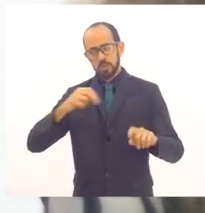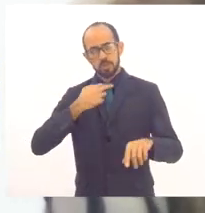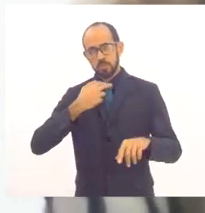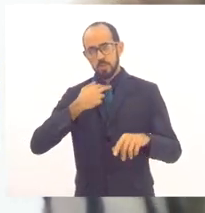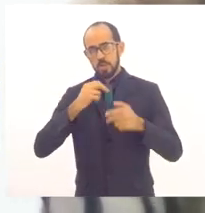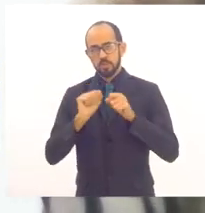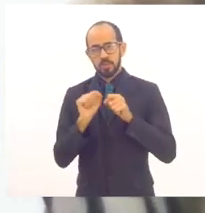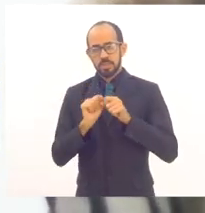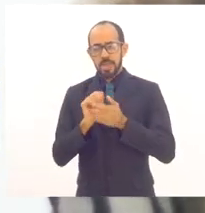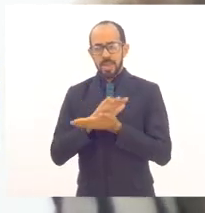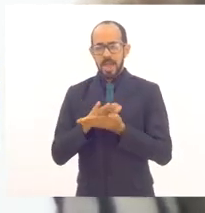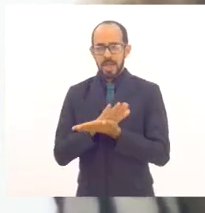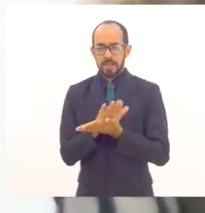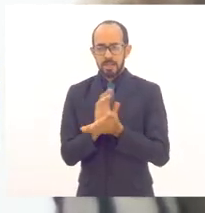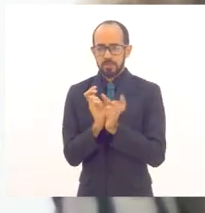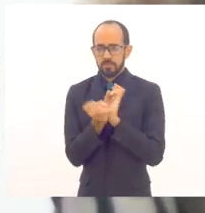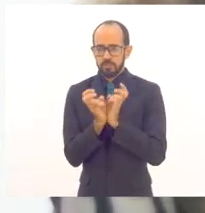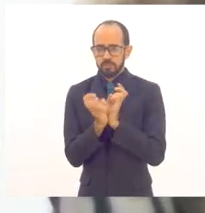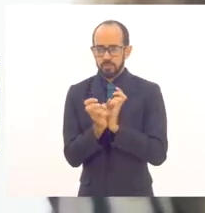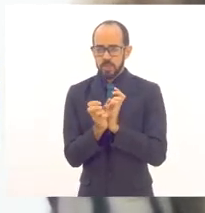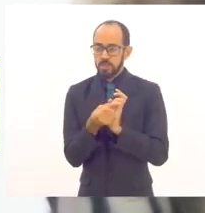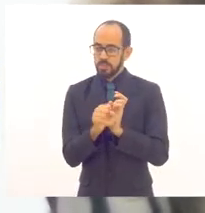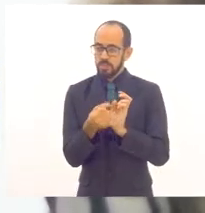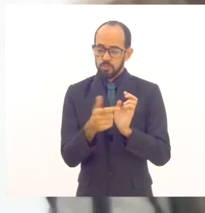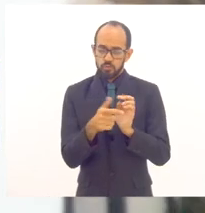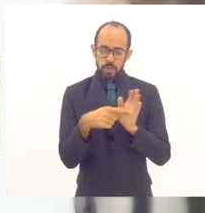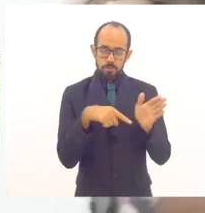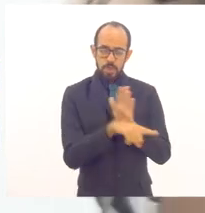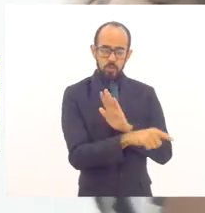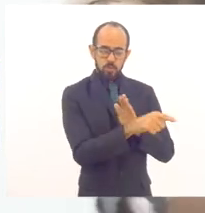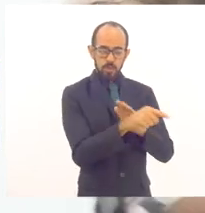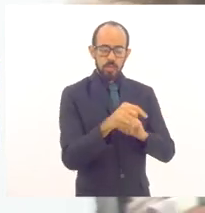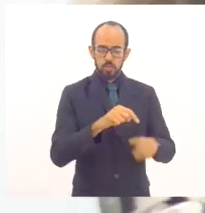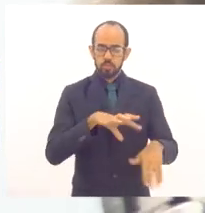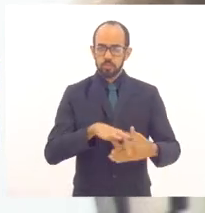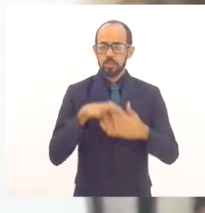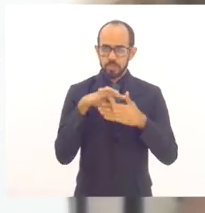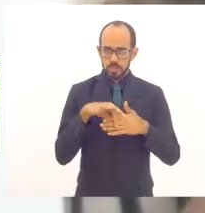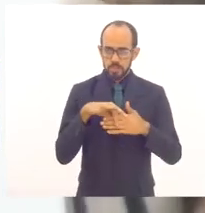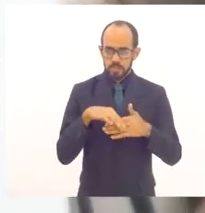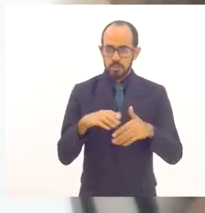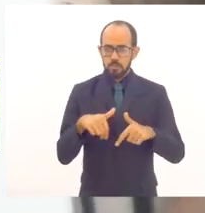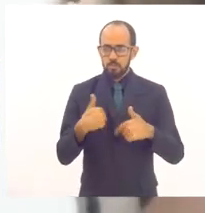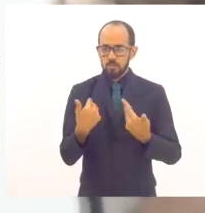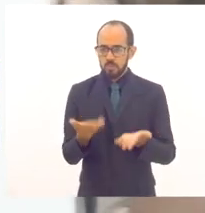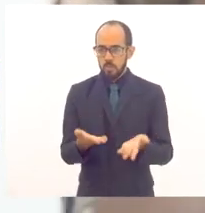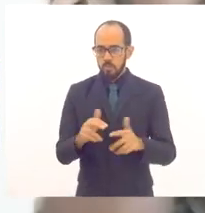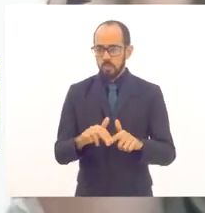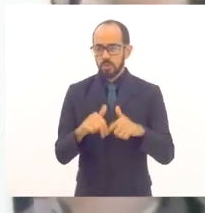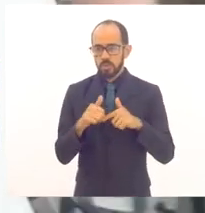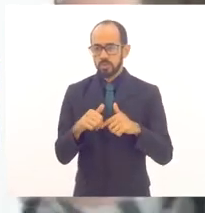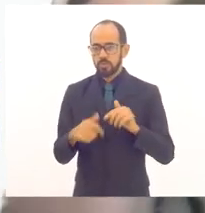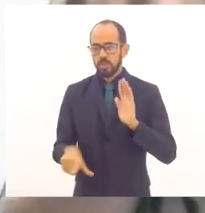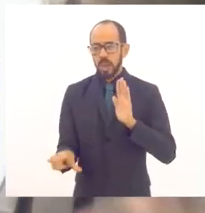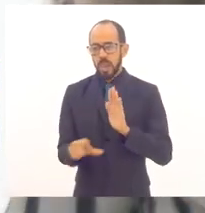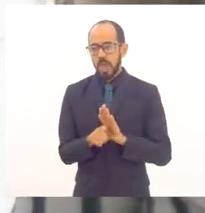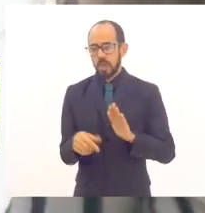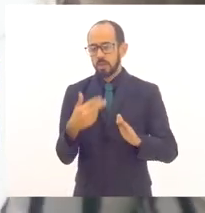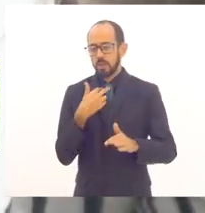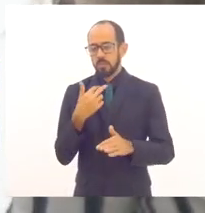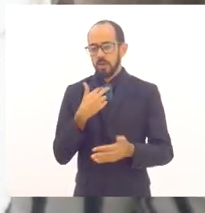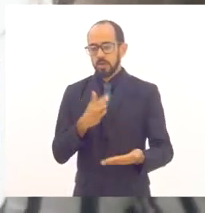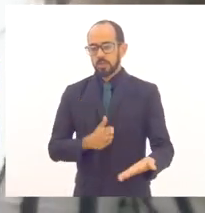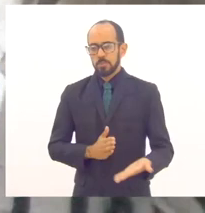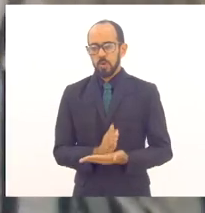capoeira sem ter a consulta prévia de detentores e detentoras. E, portanto, nenhuma lei pode ser sancionada nessa casa, apesar da